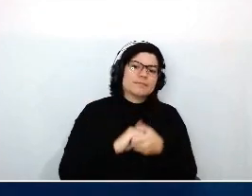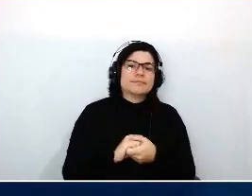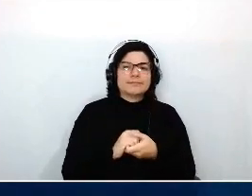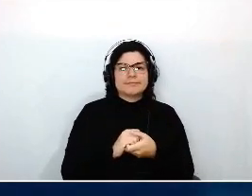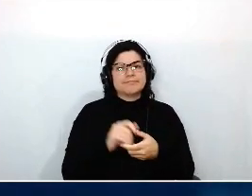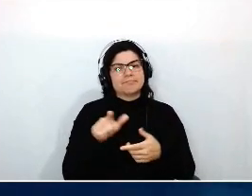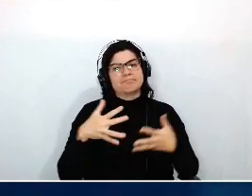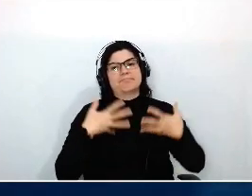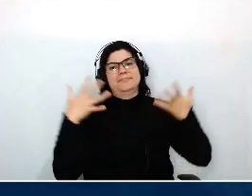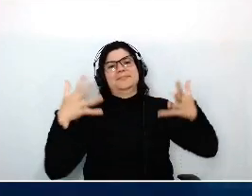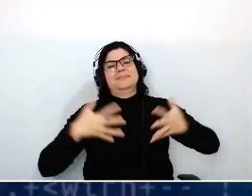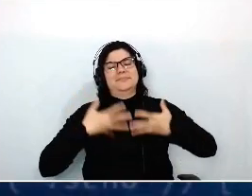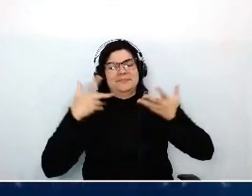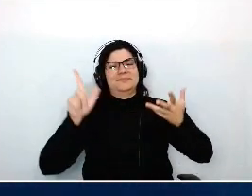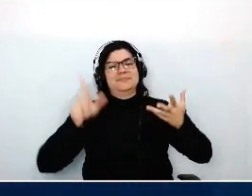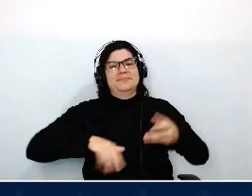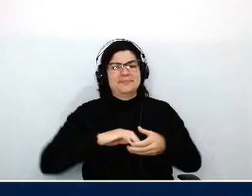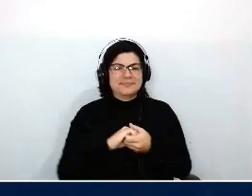alegria.